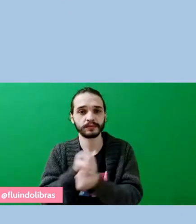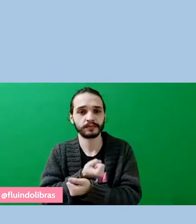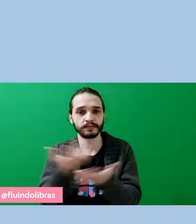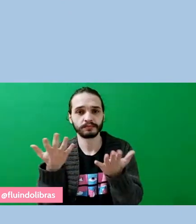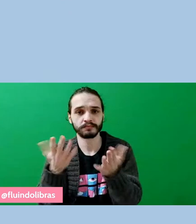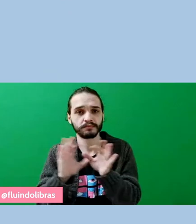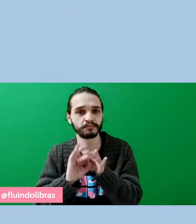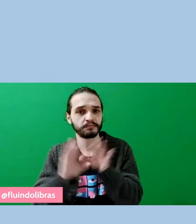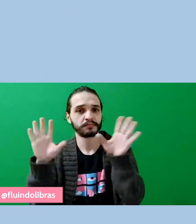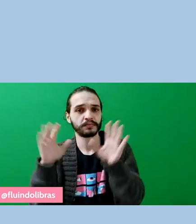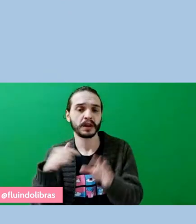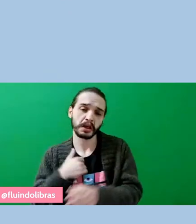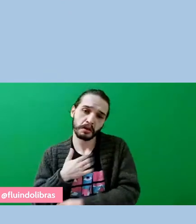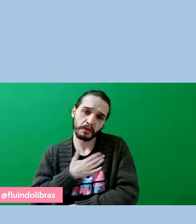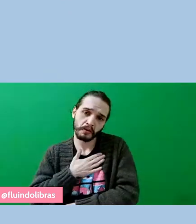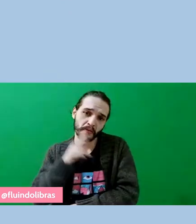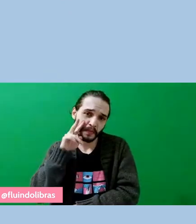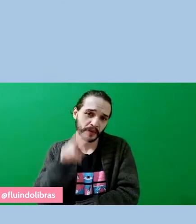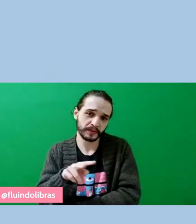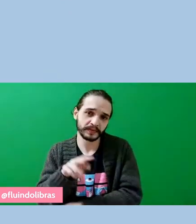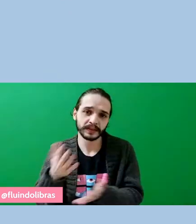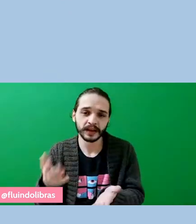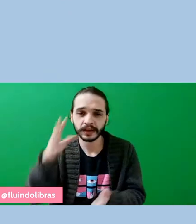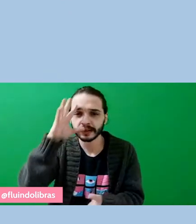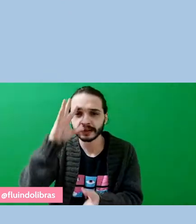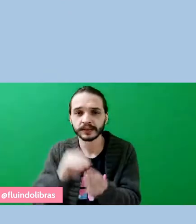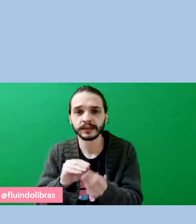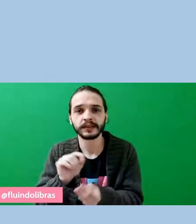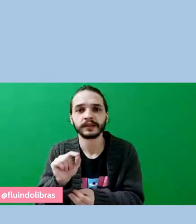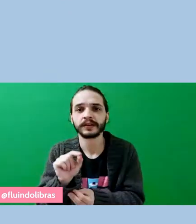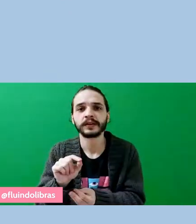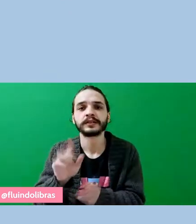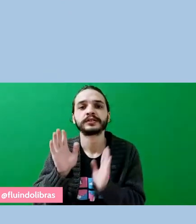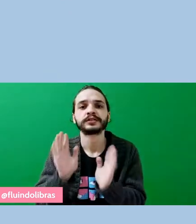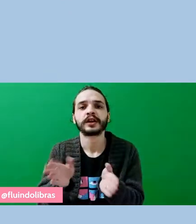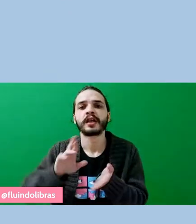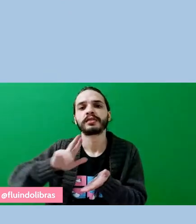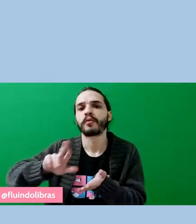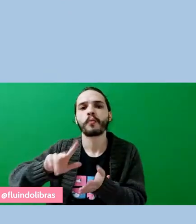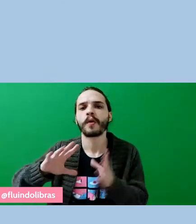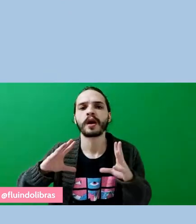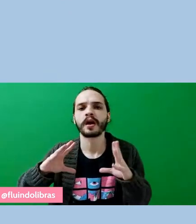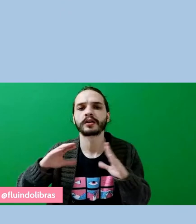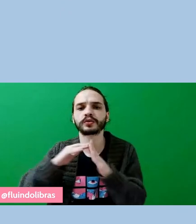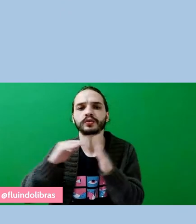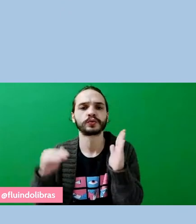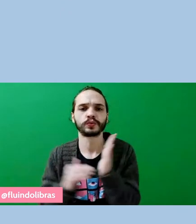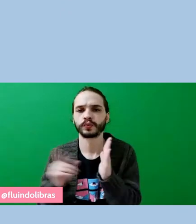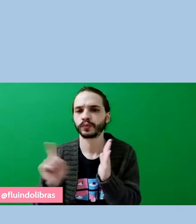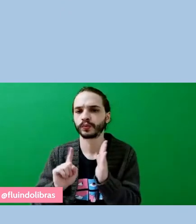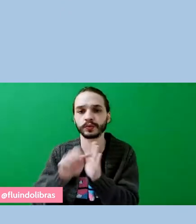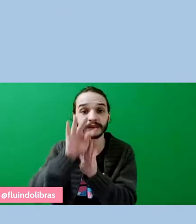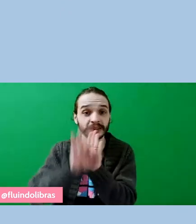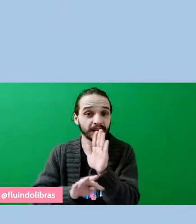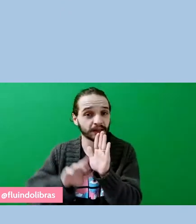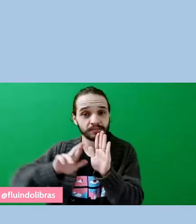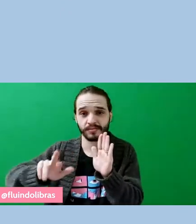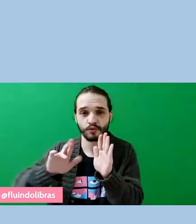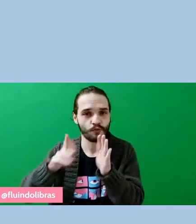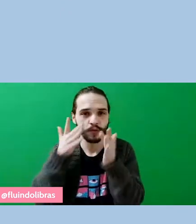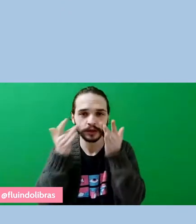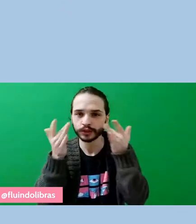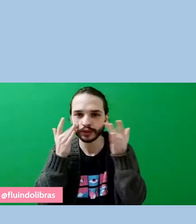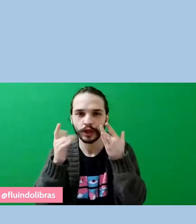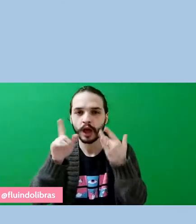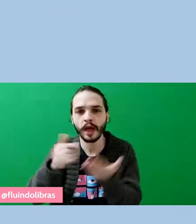de ler assim, partindo do princípio que aquilo já não é tudo, entende? Esse texto já não é o espetáculo inteiro. Ele é uma